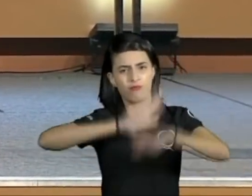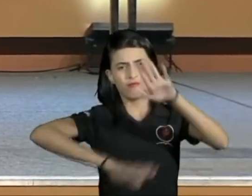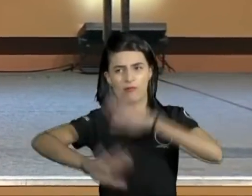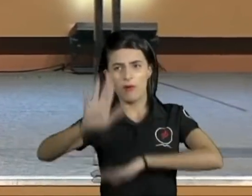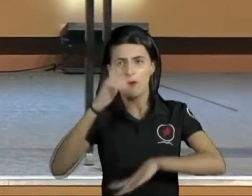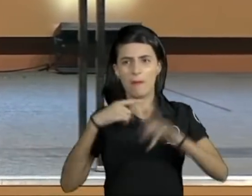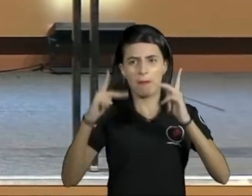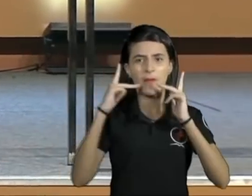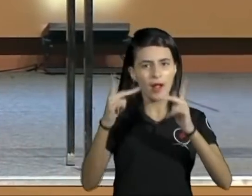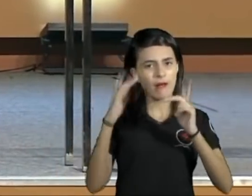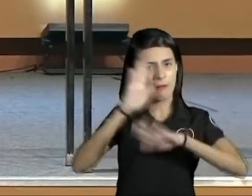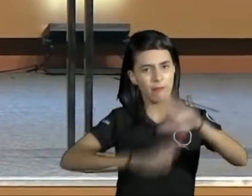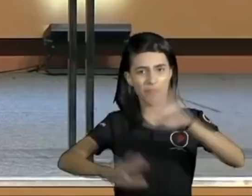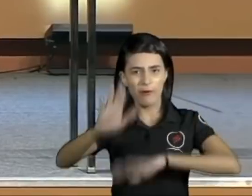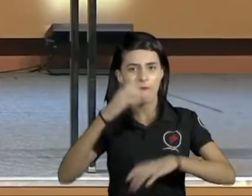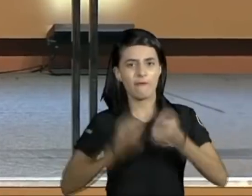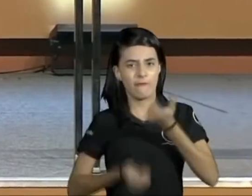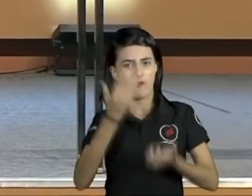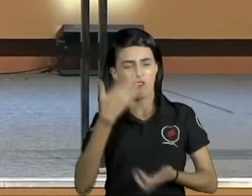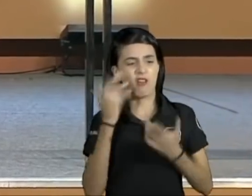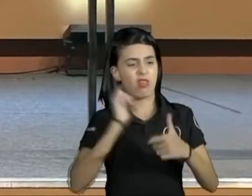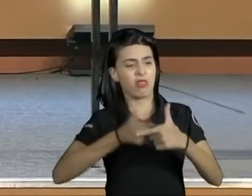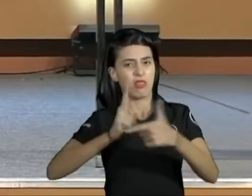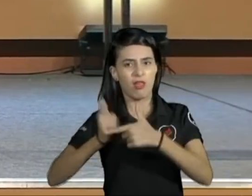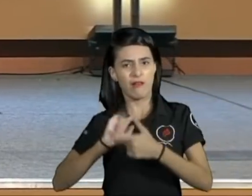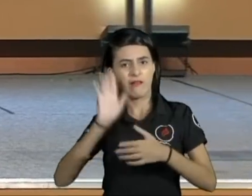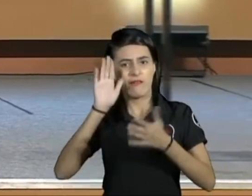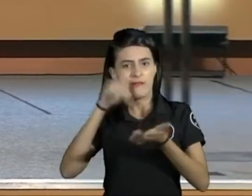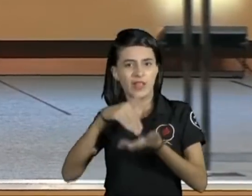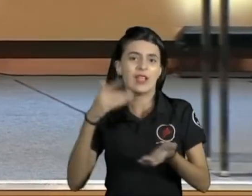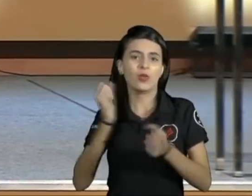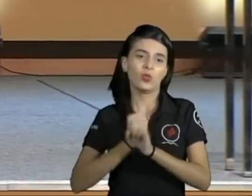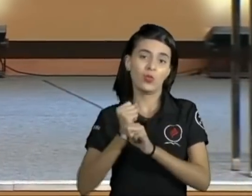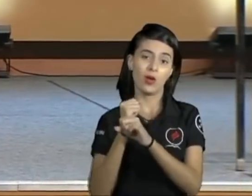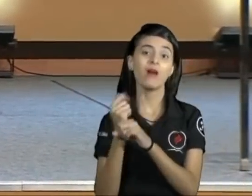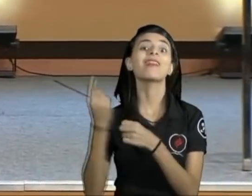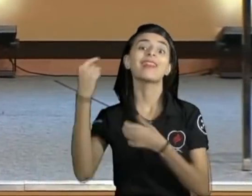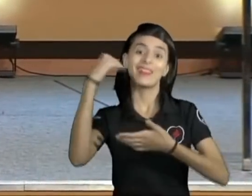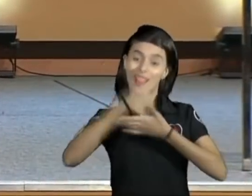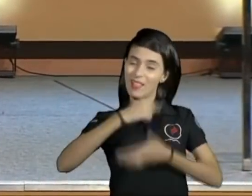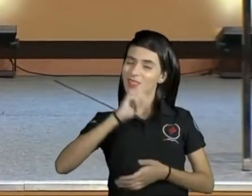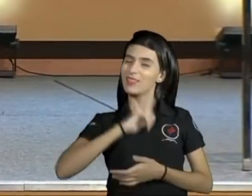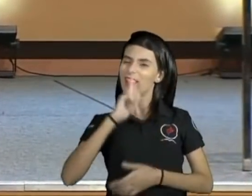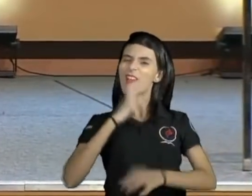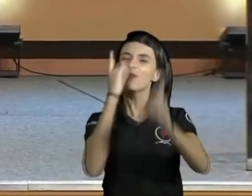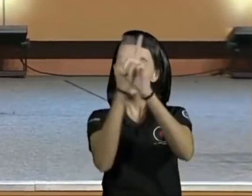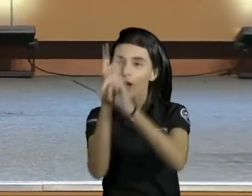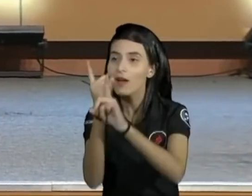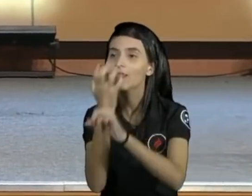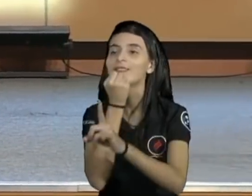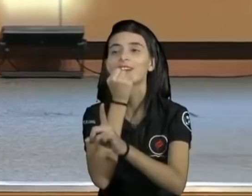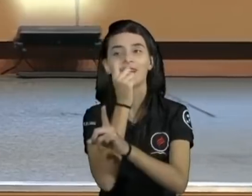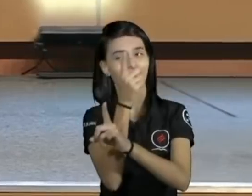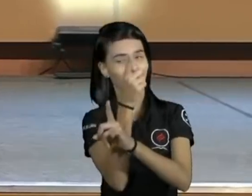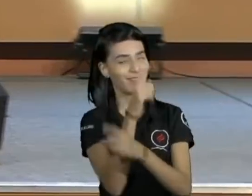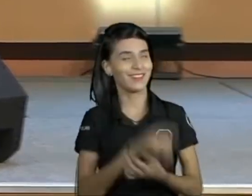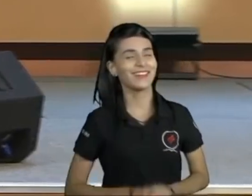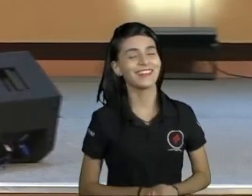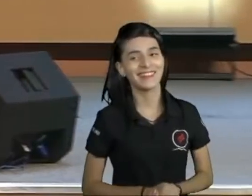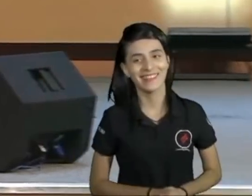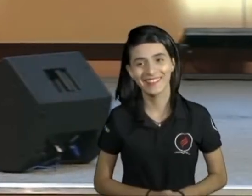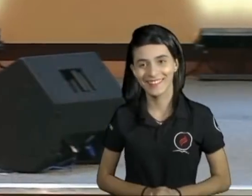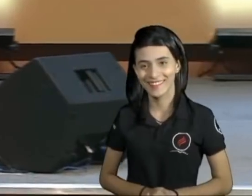poder a última Dani vem com essa conversa vem querer dar bronca no final do ano ainda tô morando por dentro te achei e ficar quieto